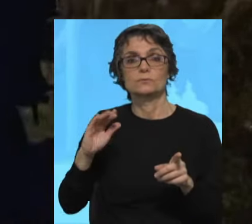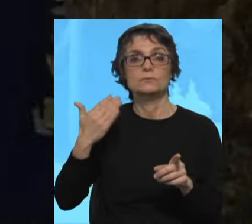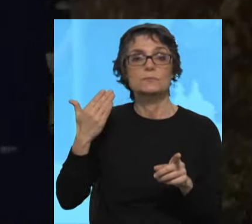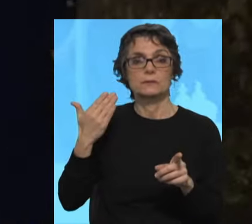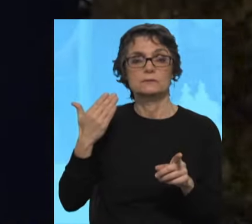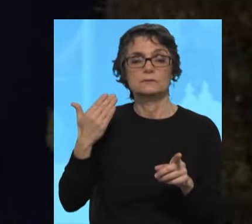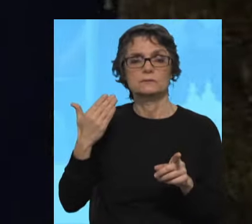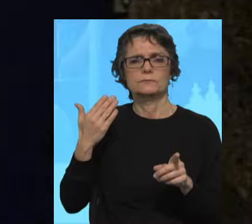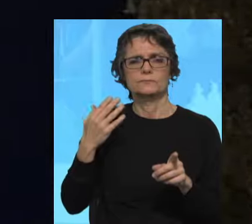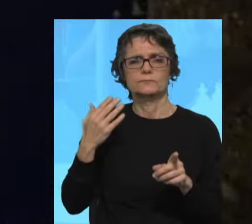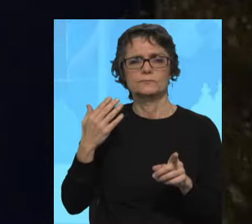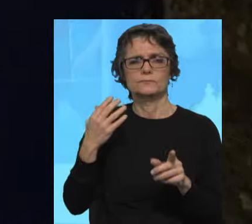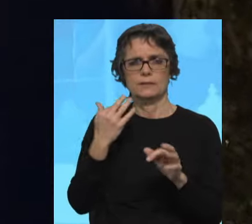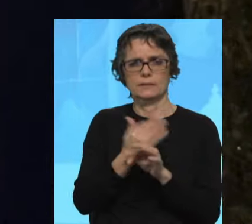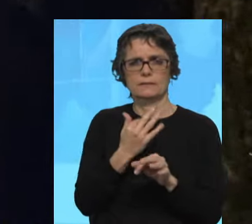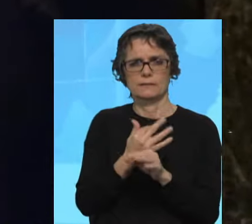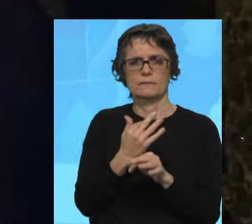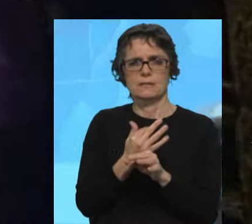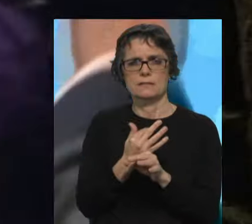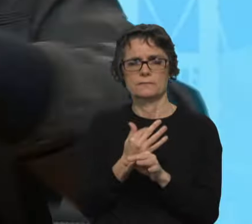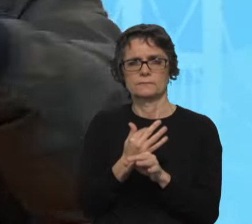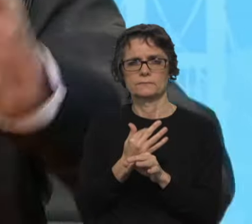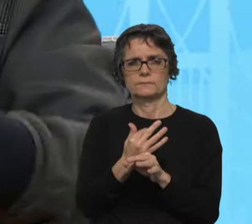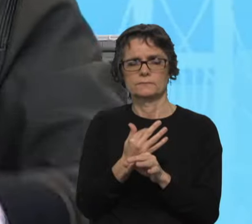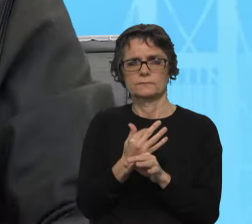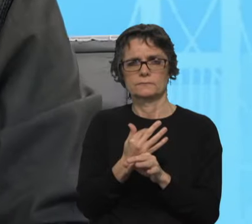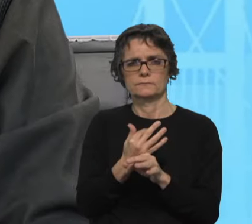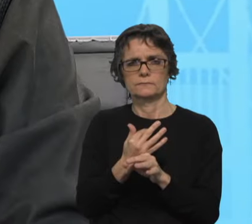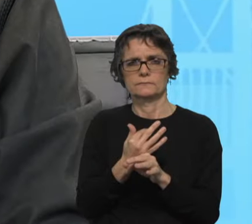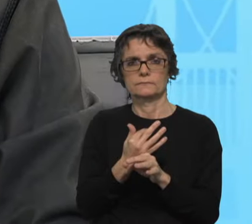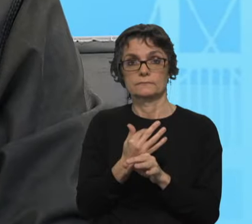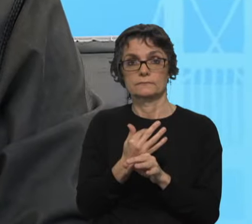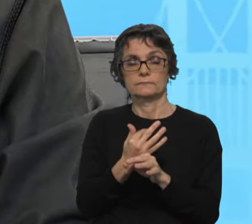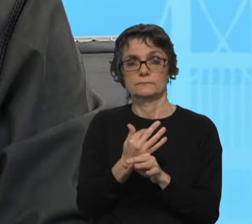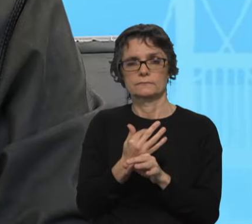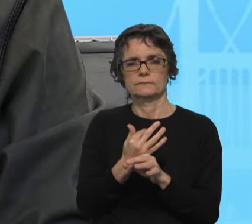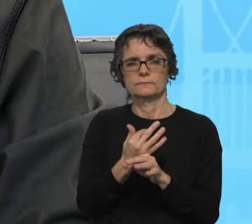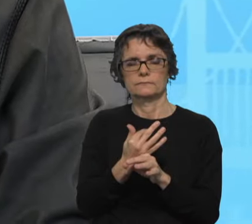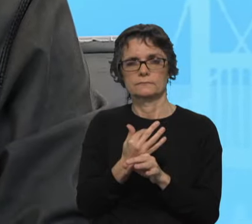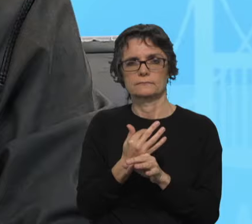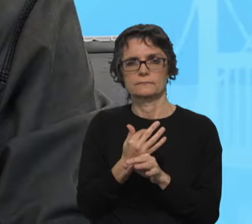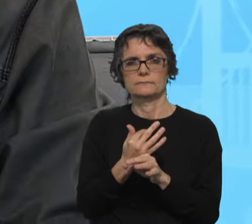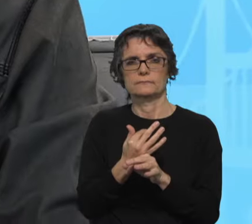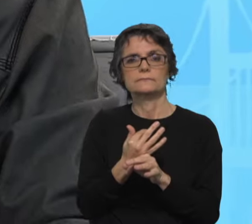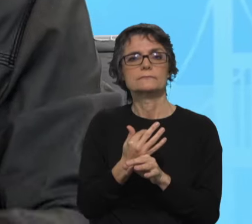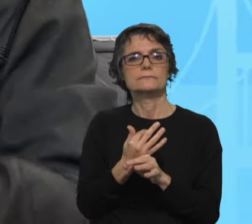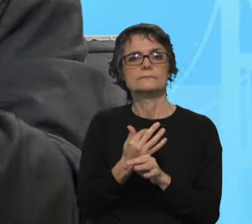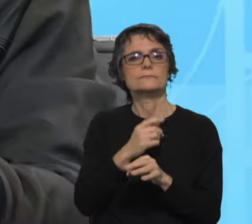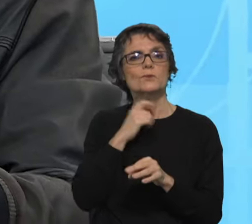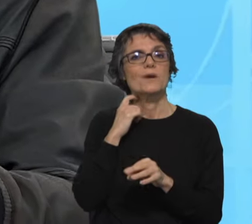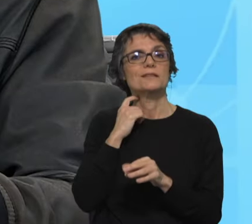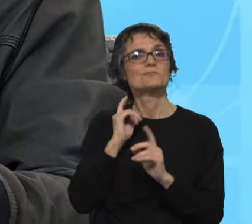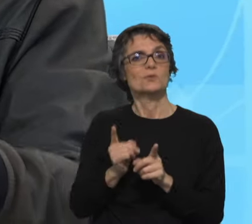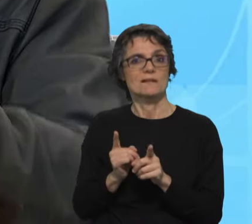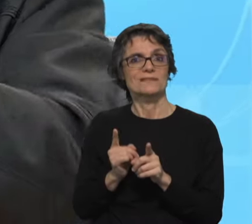da celebração e eh o o o o o padre e e quando quando começa a a